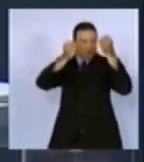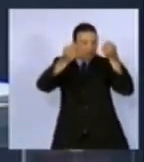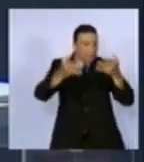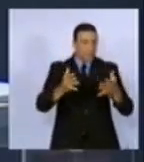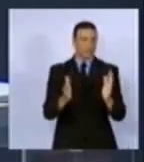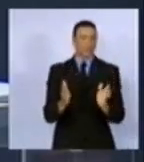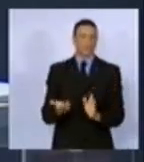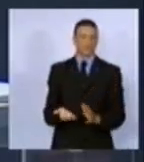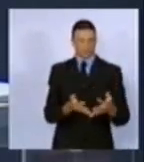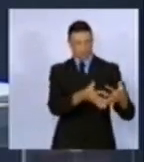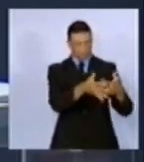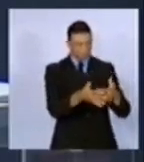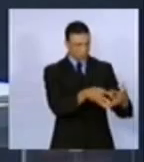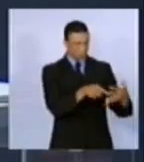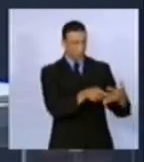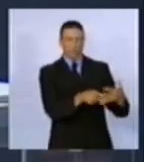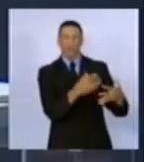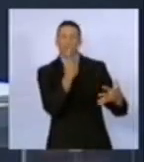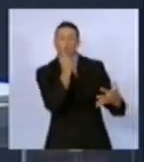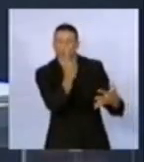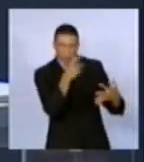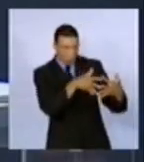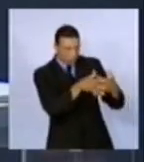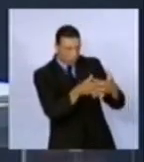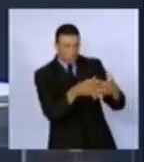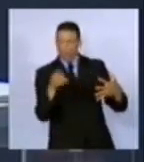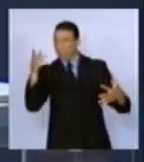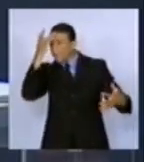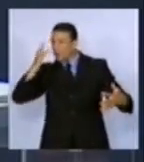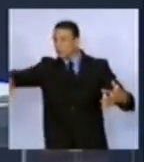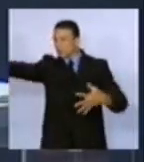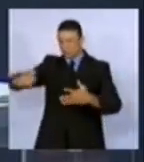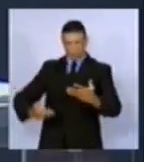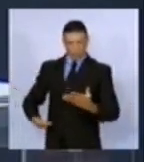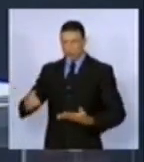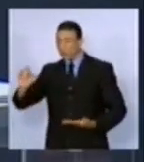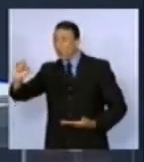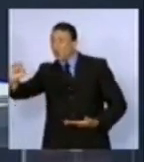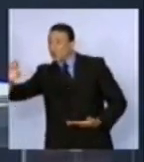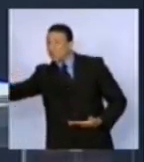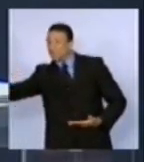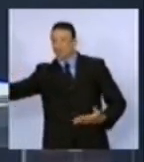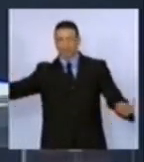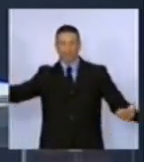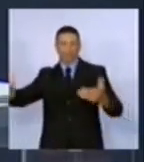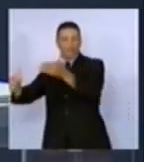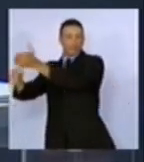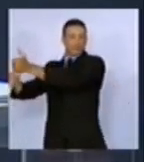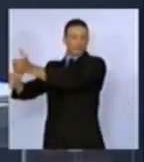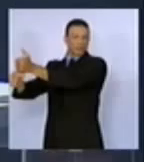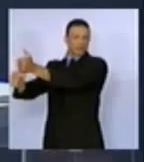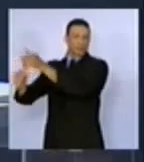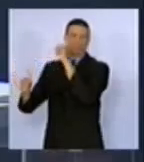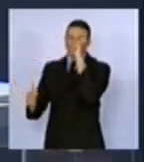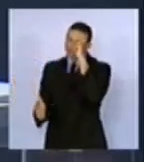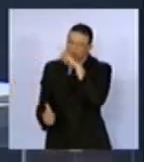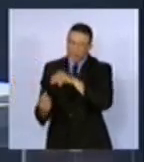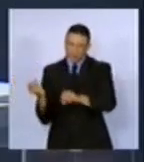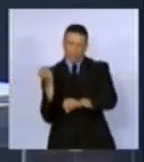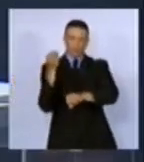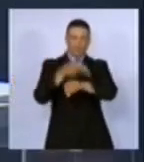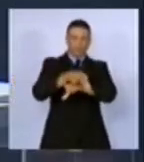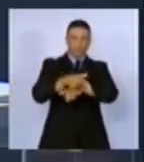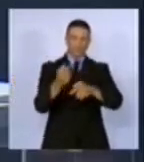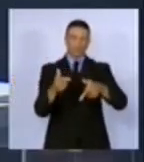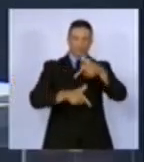máquina substitui de 80 a 100 trabalhadores Então por mais que a gente cresça a nossa produção não dá mesmo para inserir todo esse